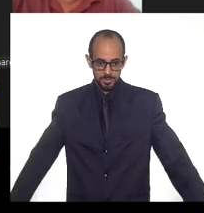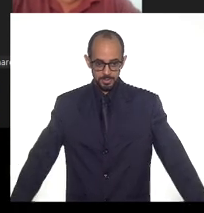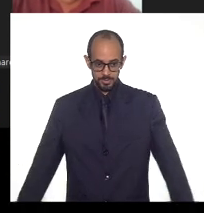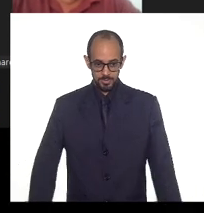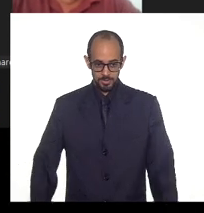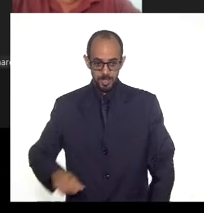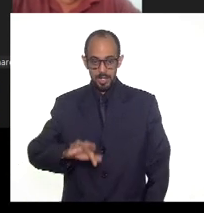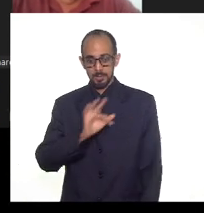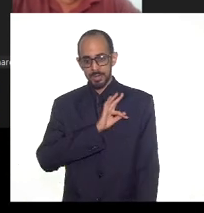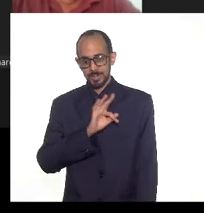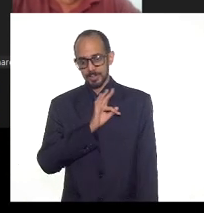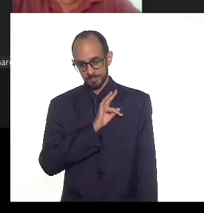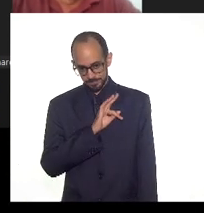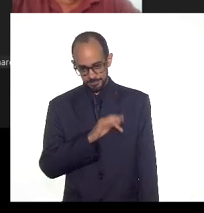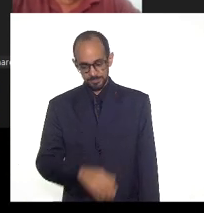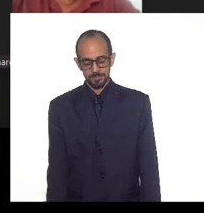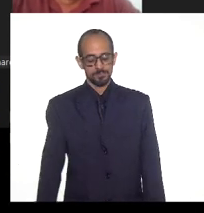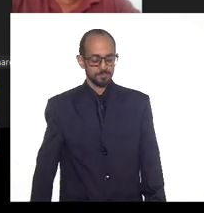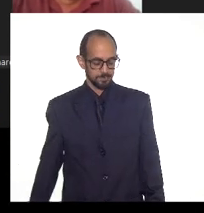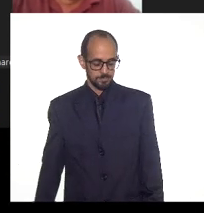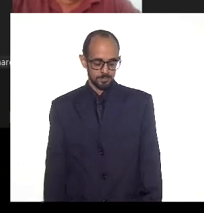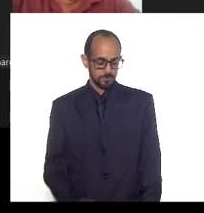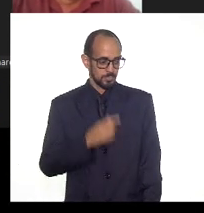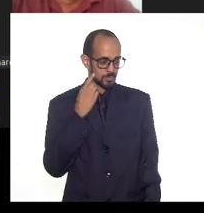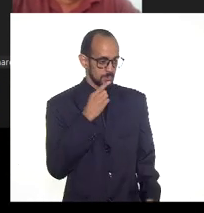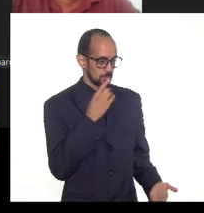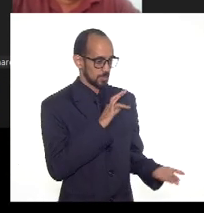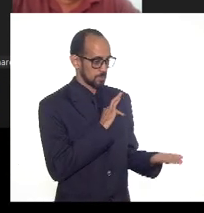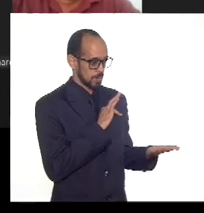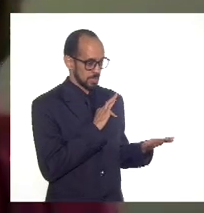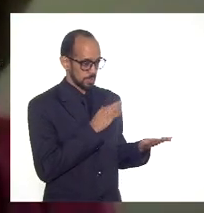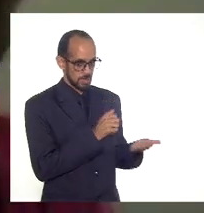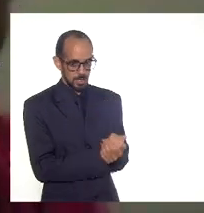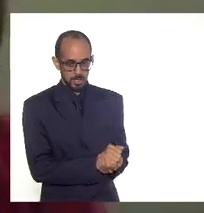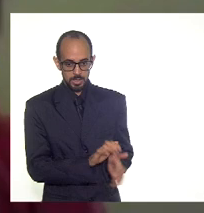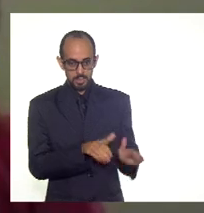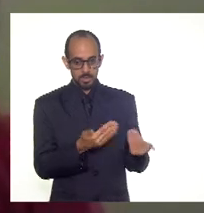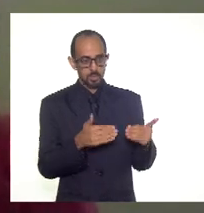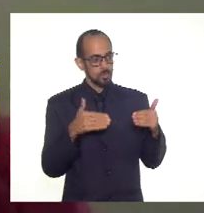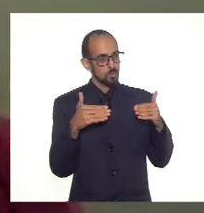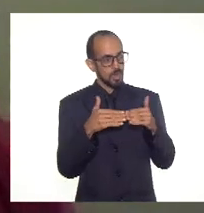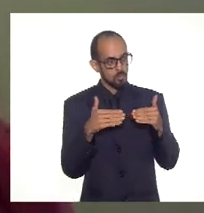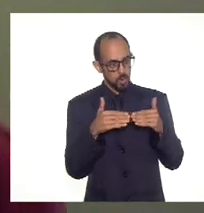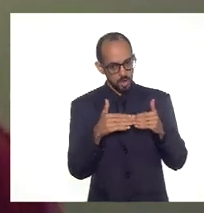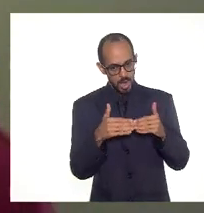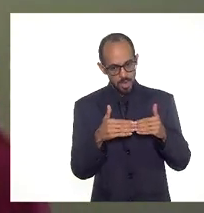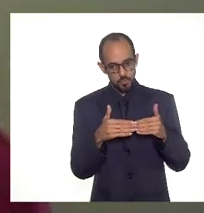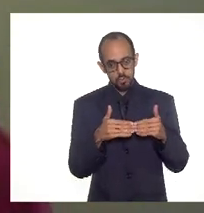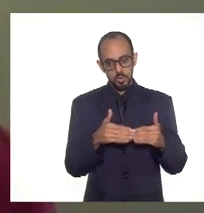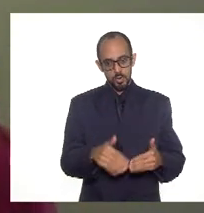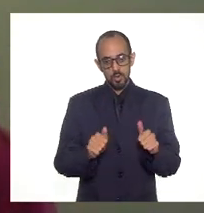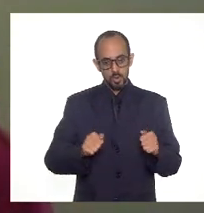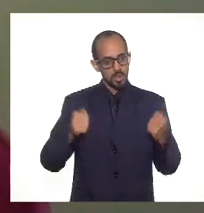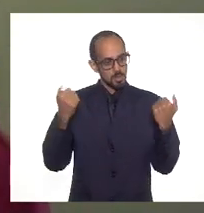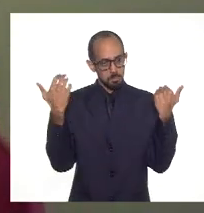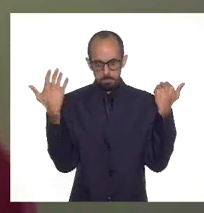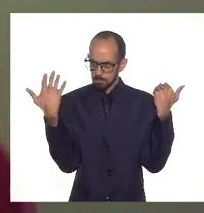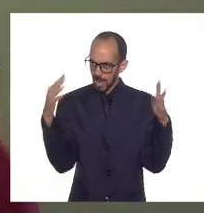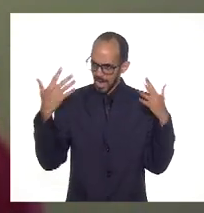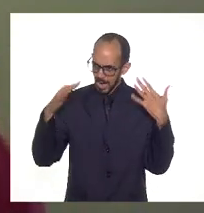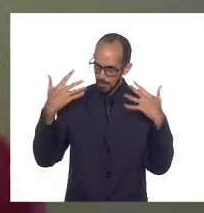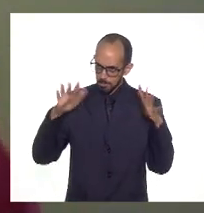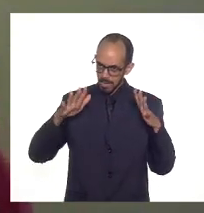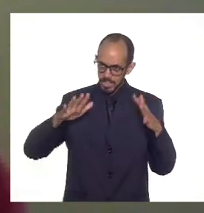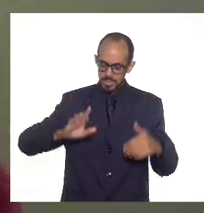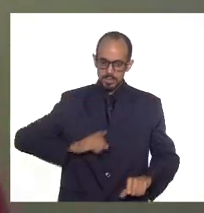Deputada Marta Rocha. Parecer favorável... aplaudindo aqui a iniciativa